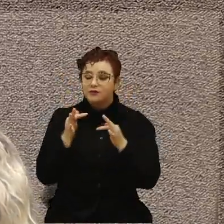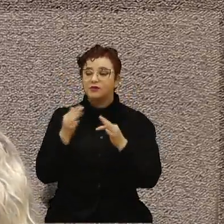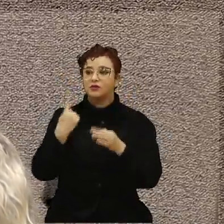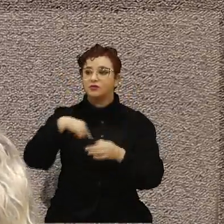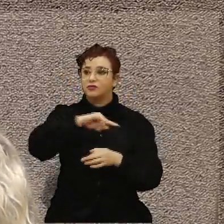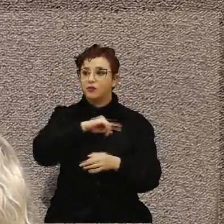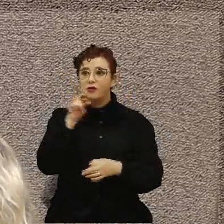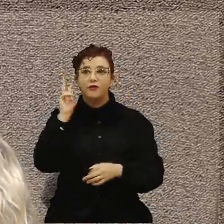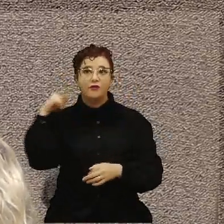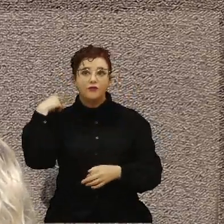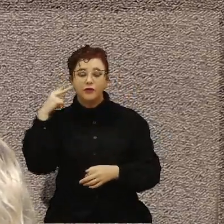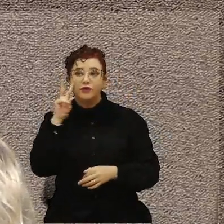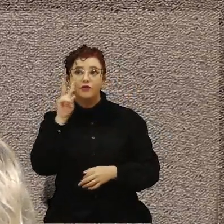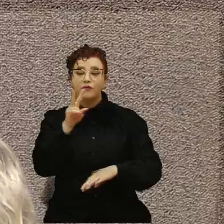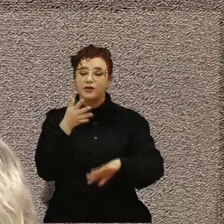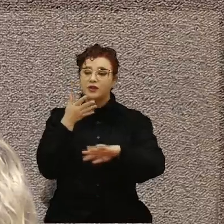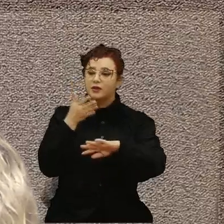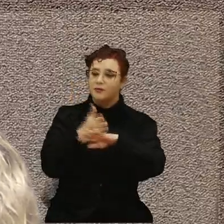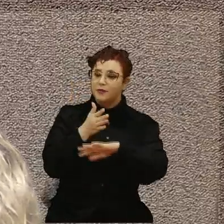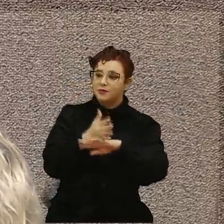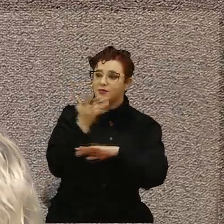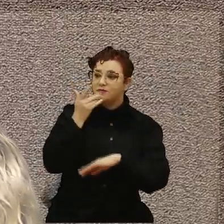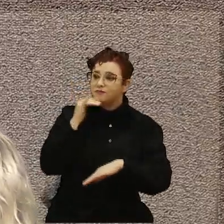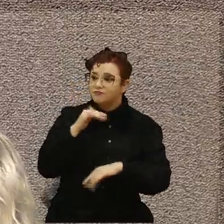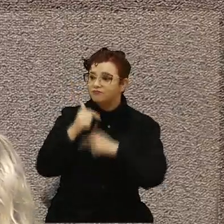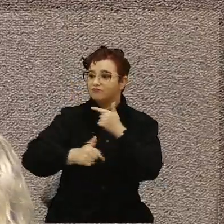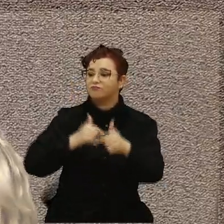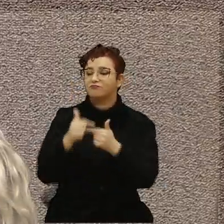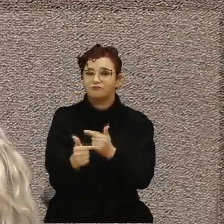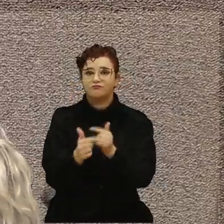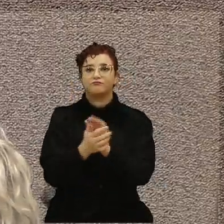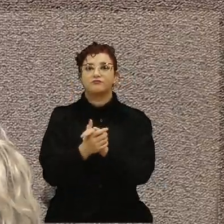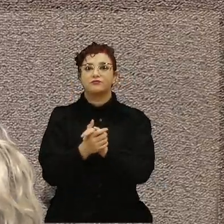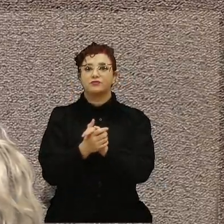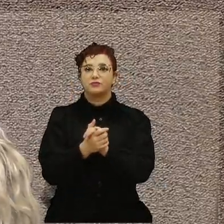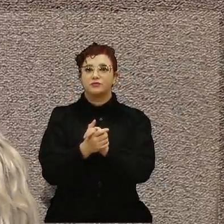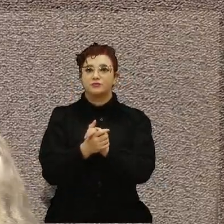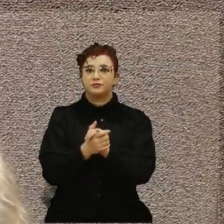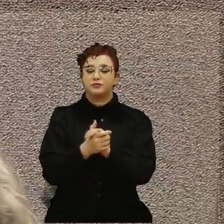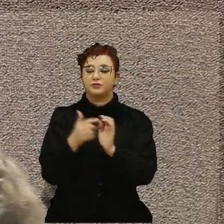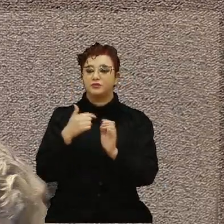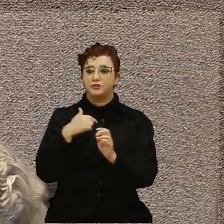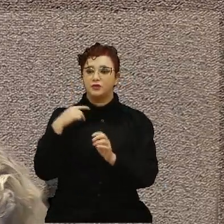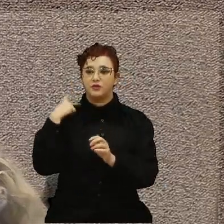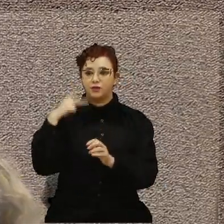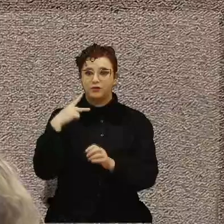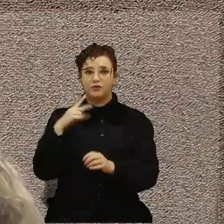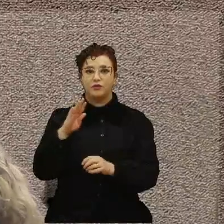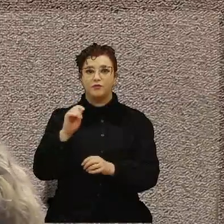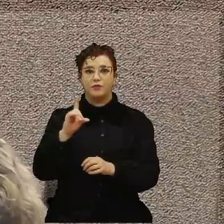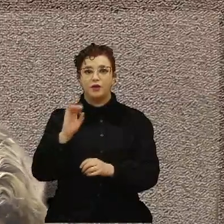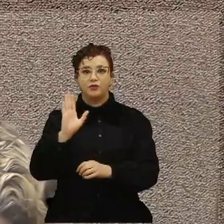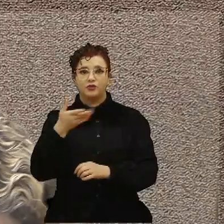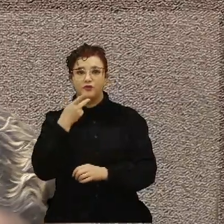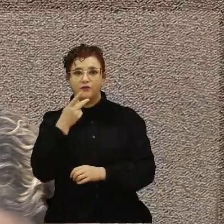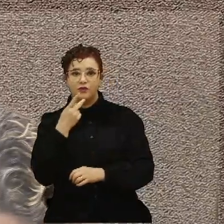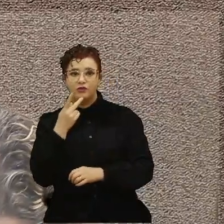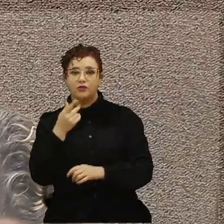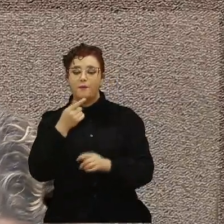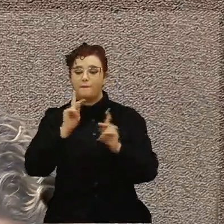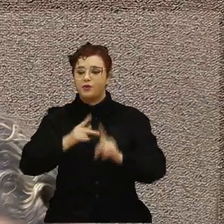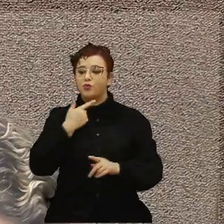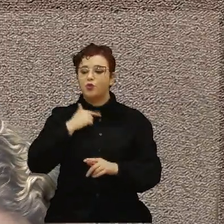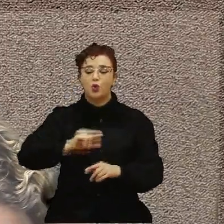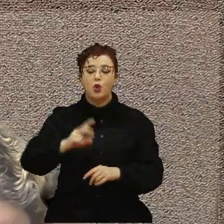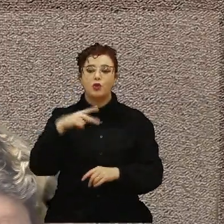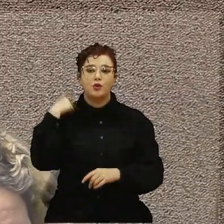ver as nossas crianças participarem dos nossos trabalhos. Como o vereador Bado falou, né? Quem não gosta de política